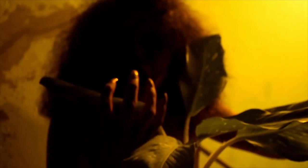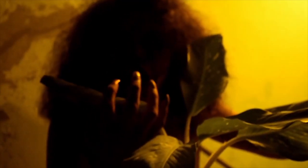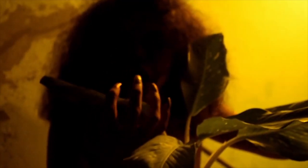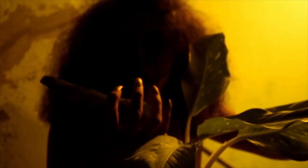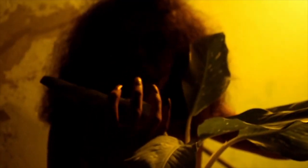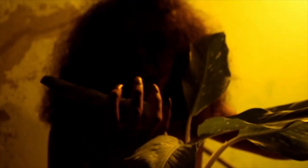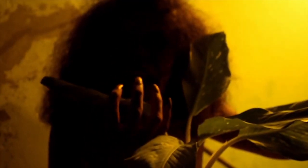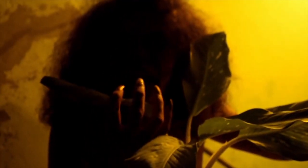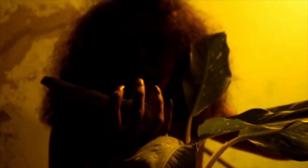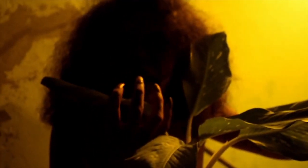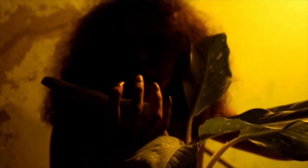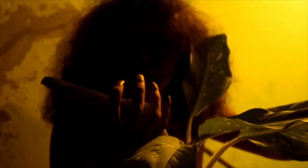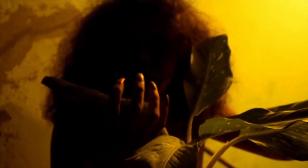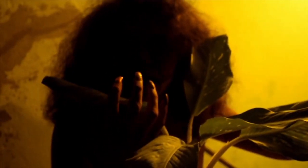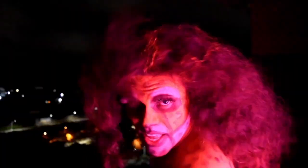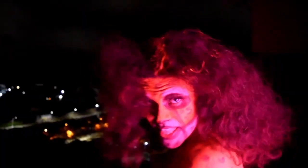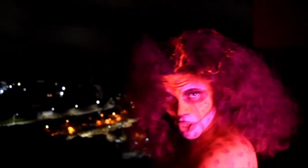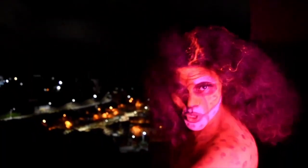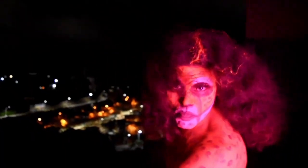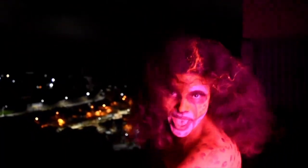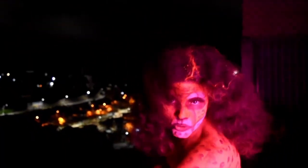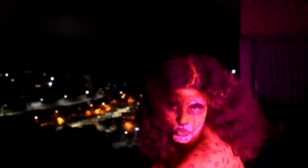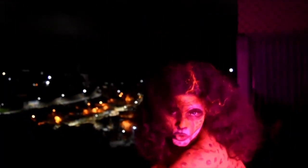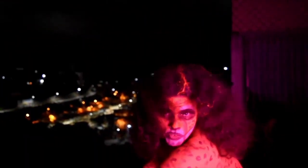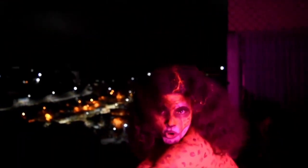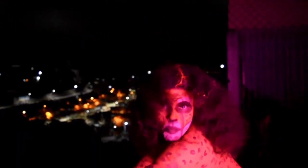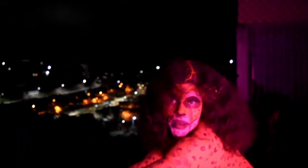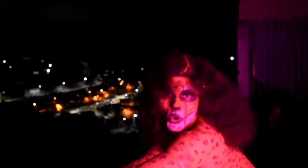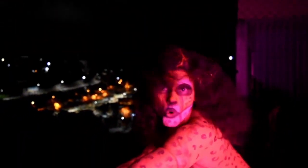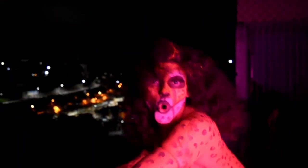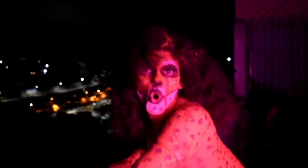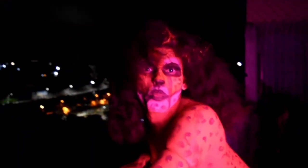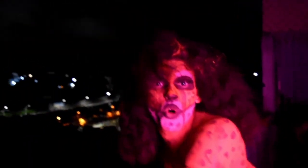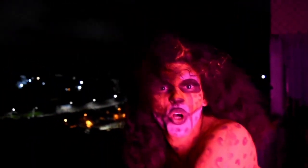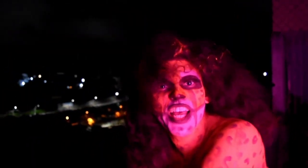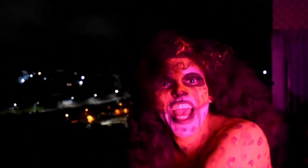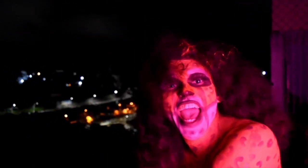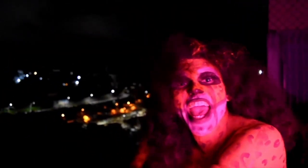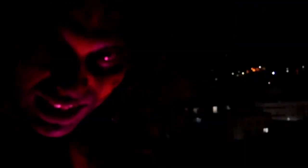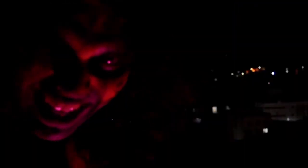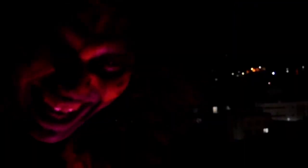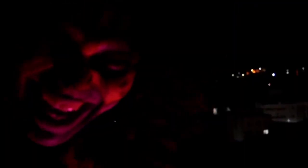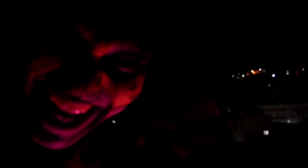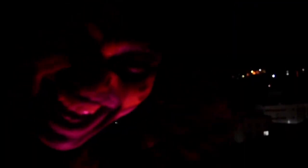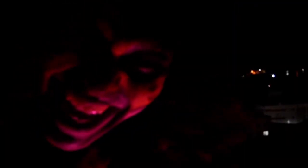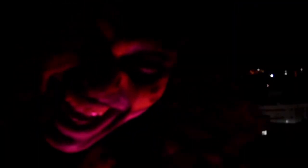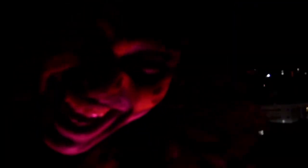Vocês tentaram me matar. Nenhum império do mundo vai comprar meu corpo.